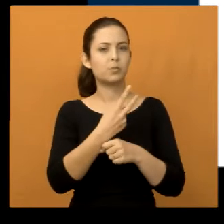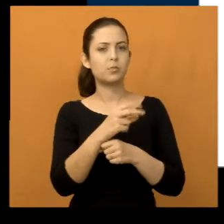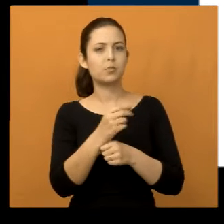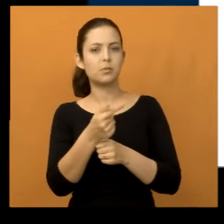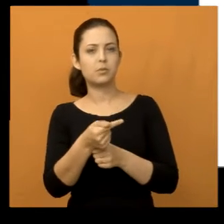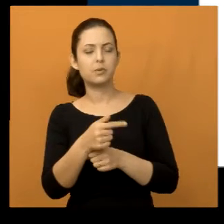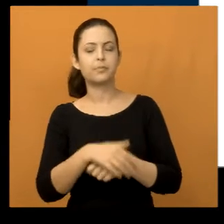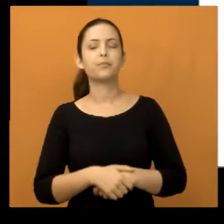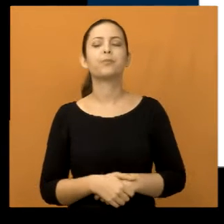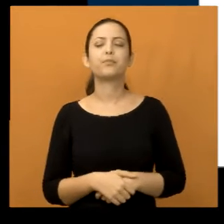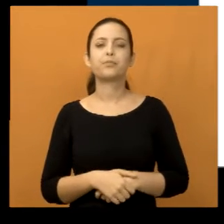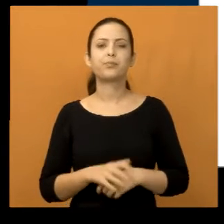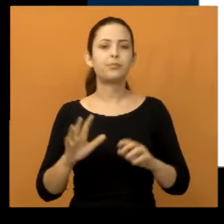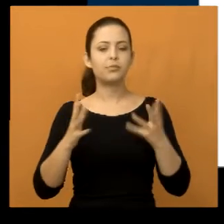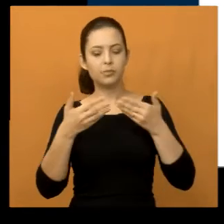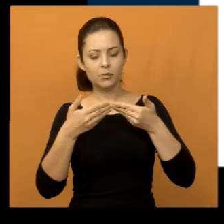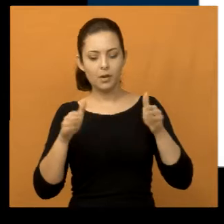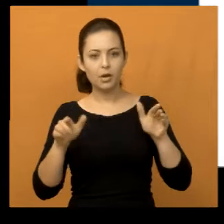2017, foi